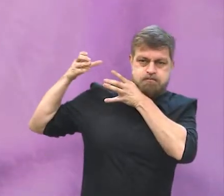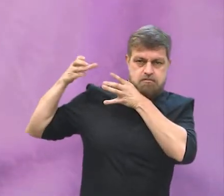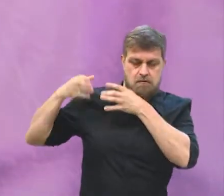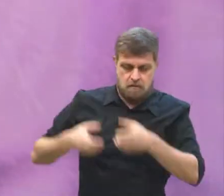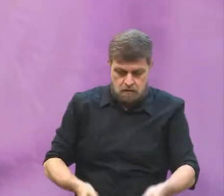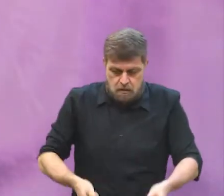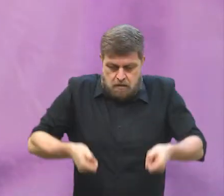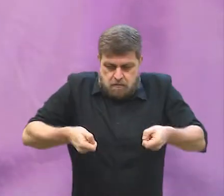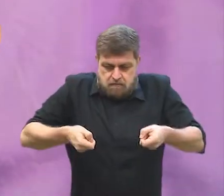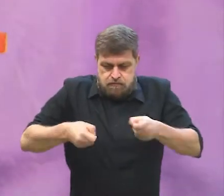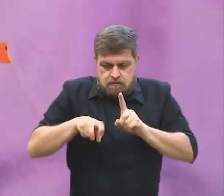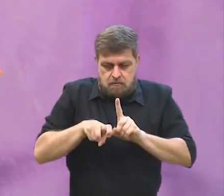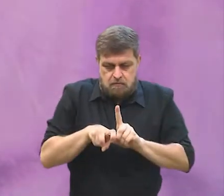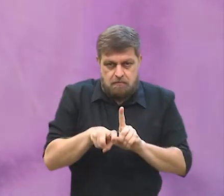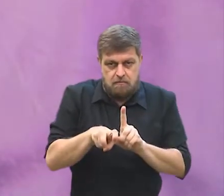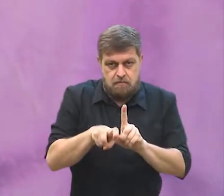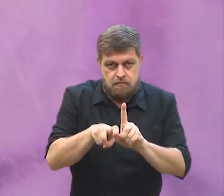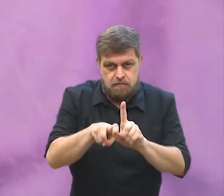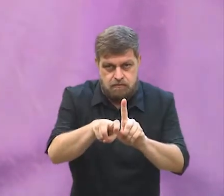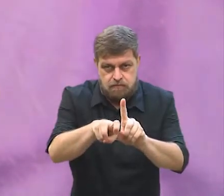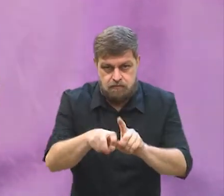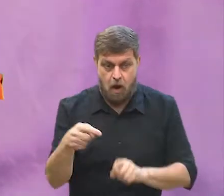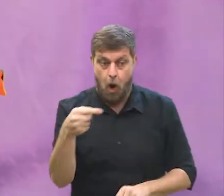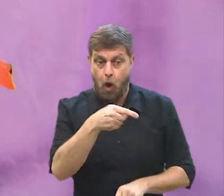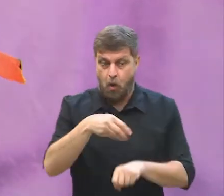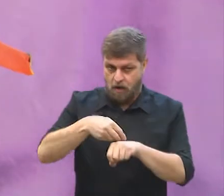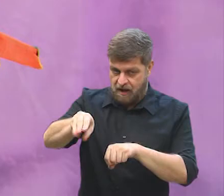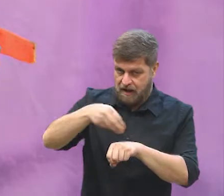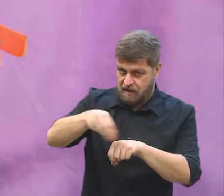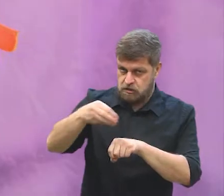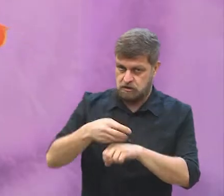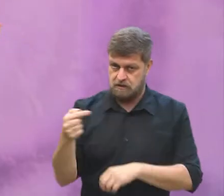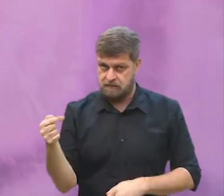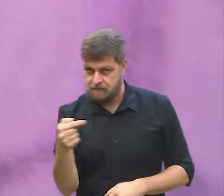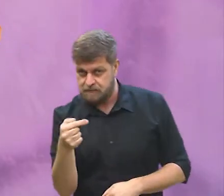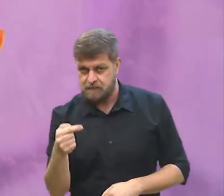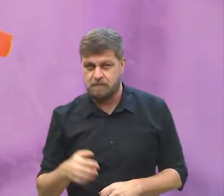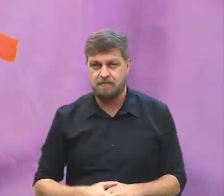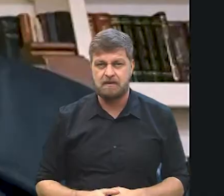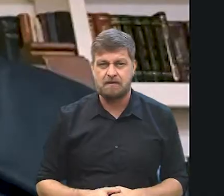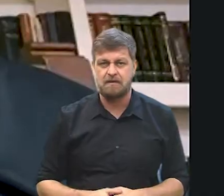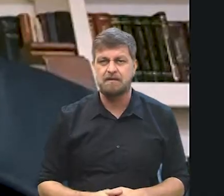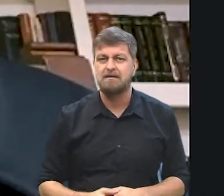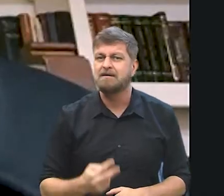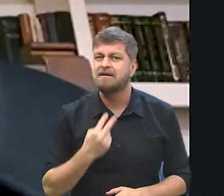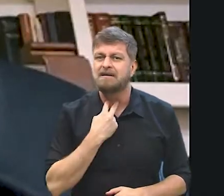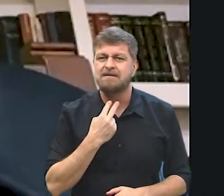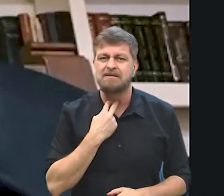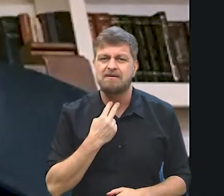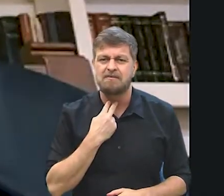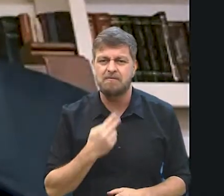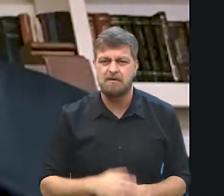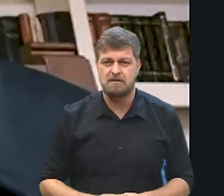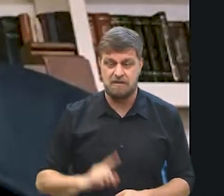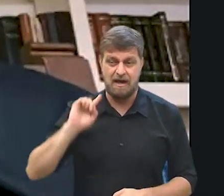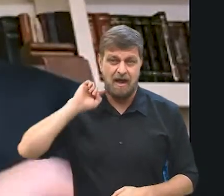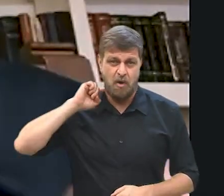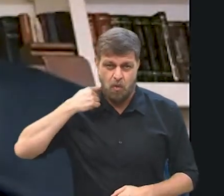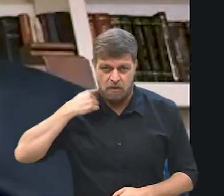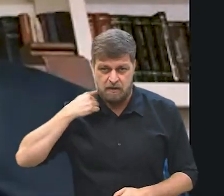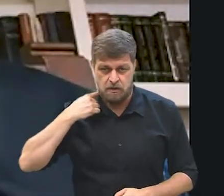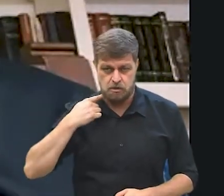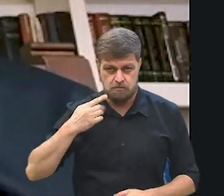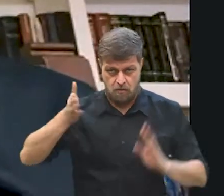aí na construção civil, atenção que o doutor está falando aqui. Não se eu colocar... lixo na rua, o caminhão